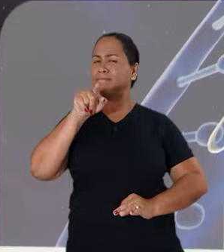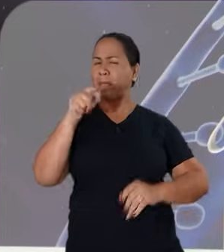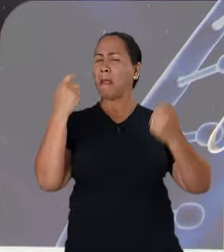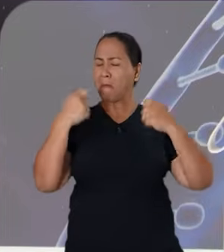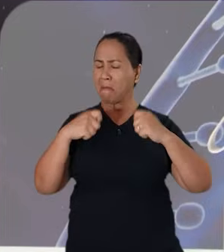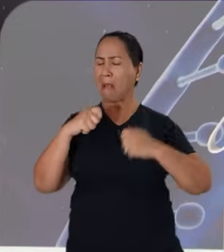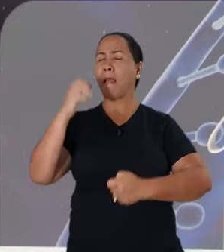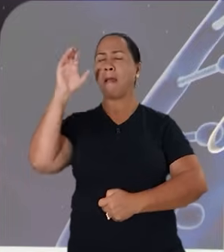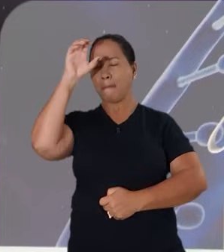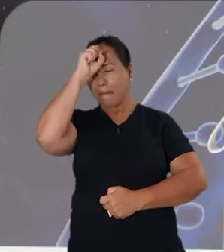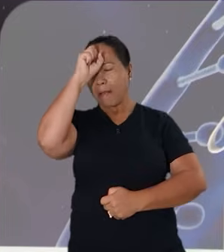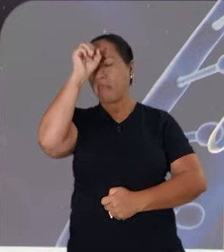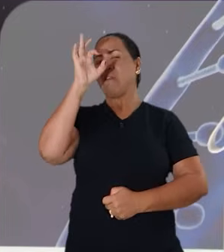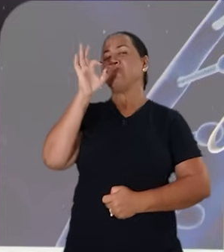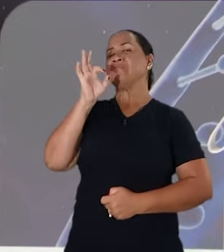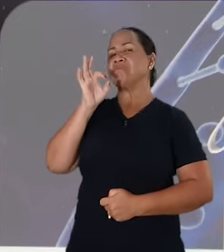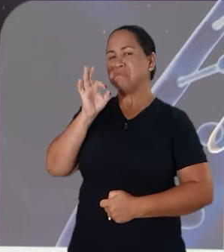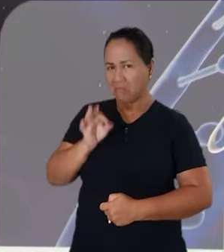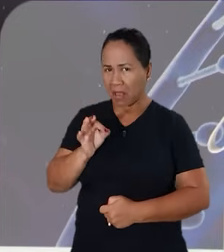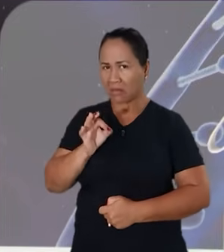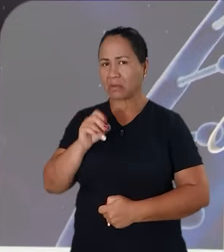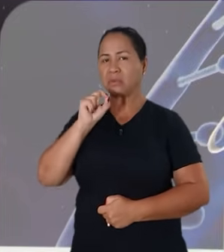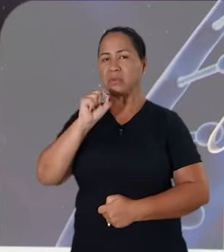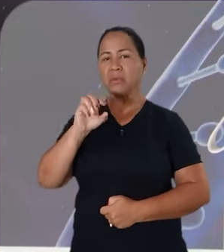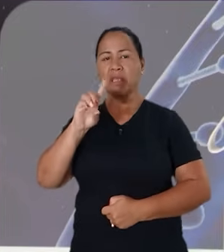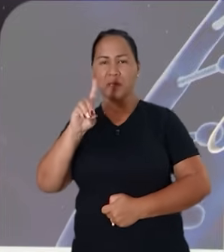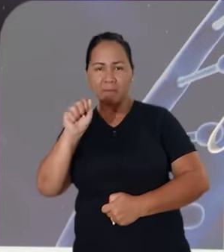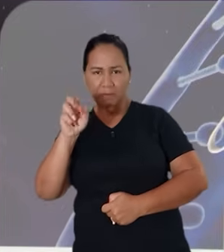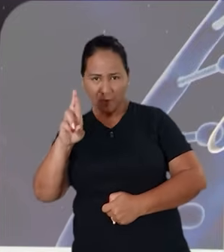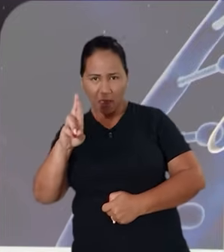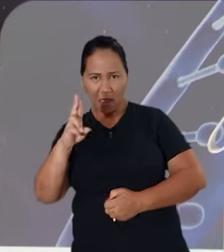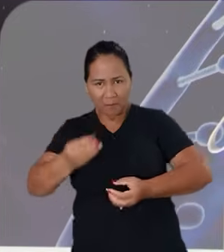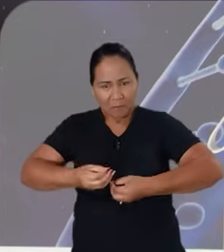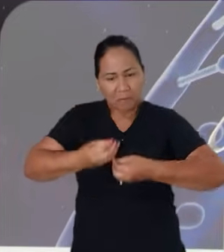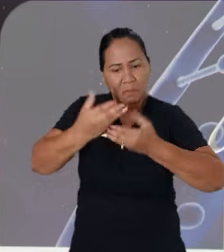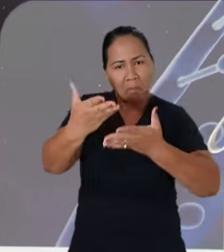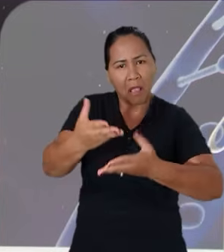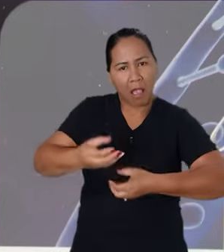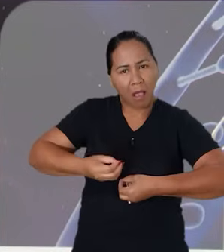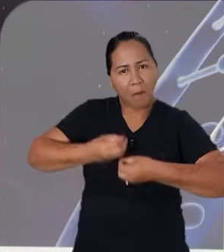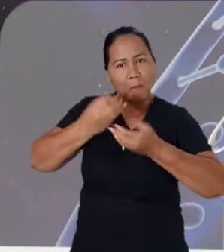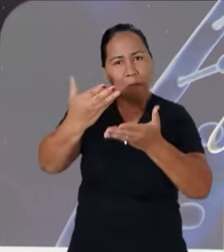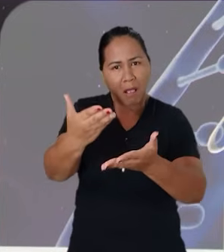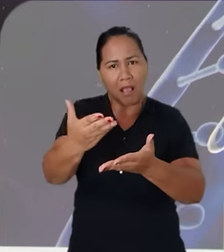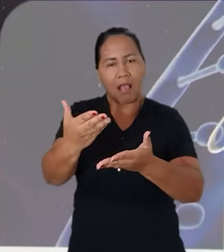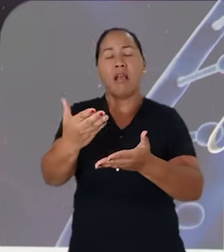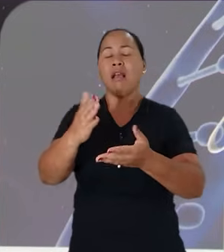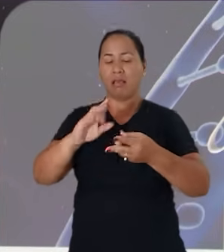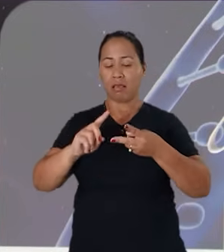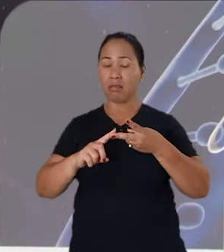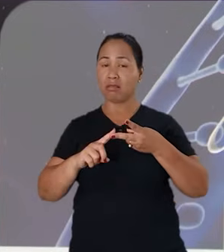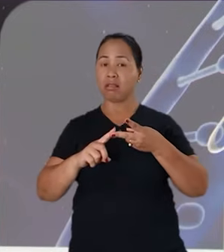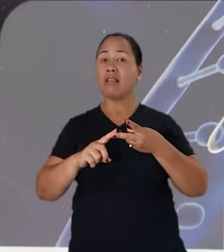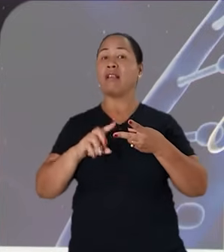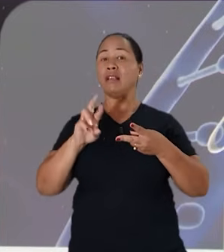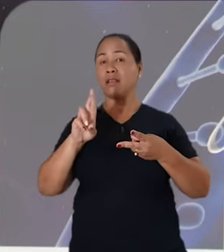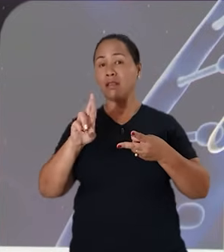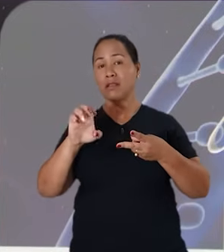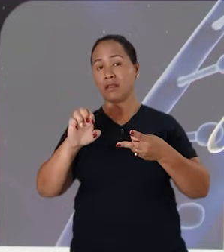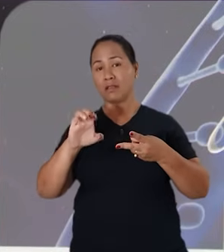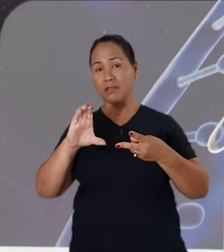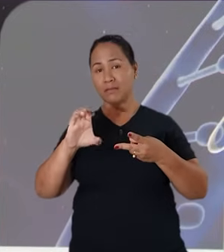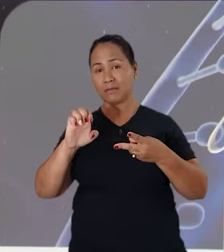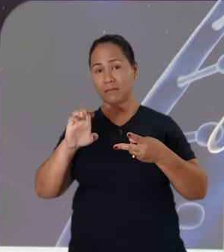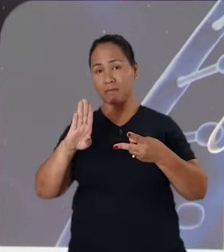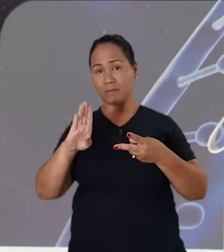no fluxo da abundância, ele está ali naquele ponto onde dar e receber tem a